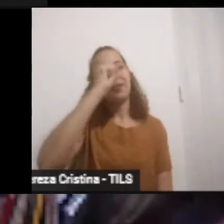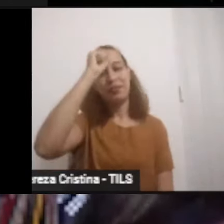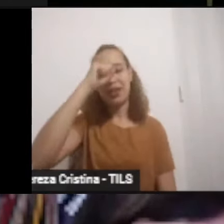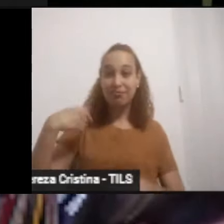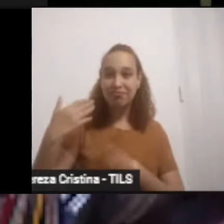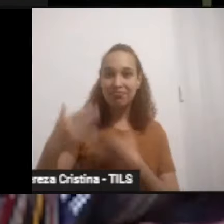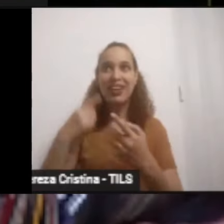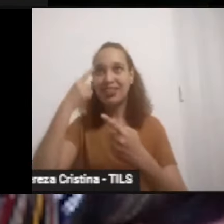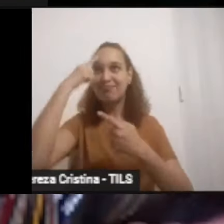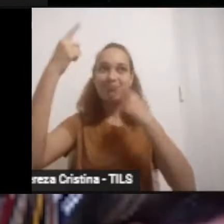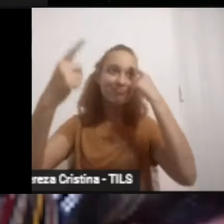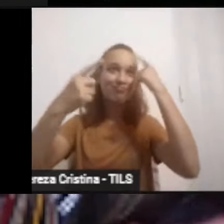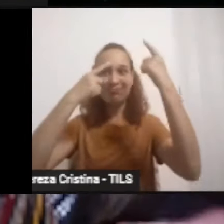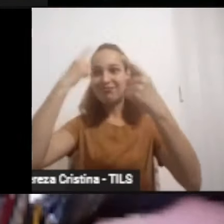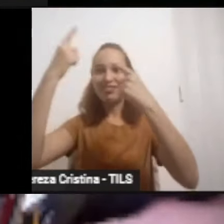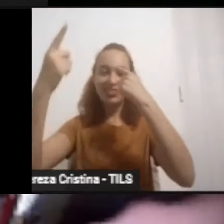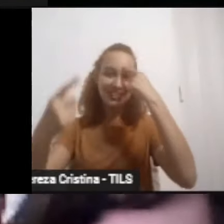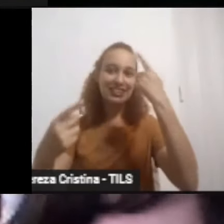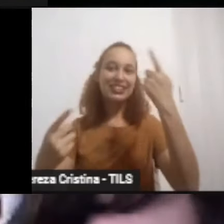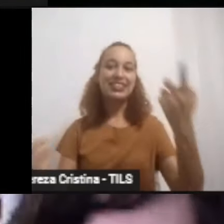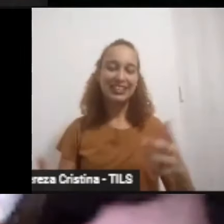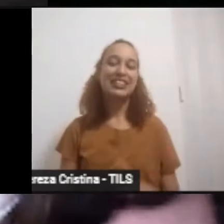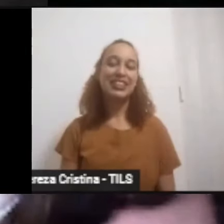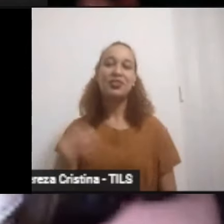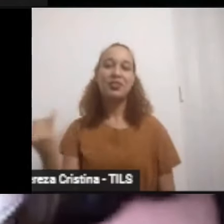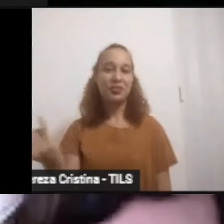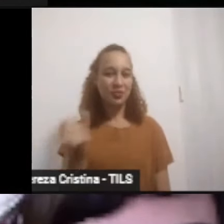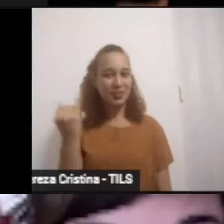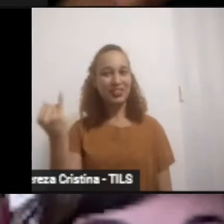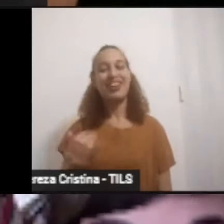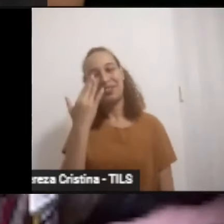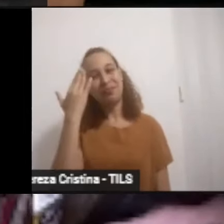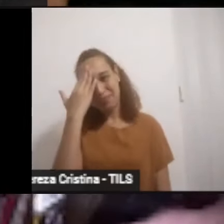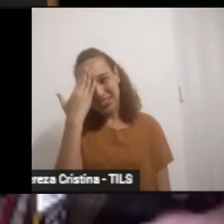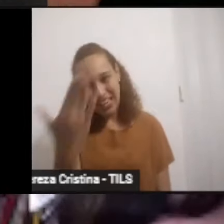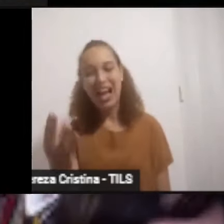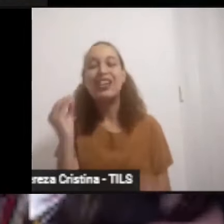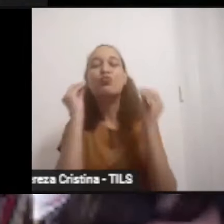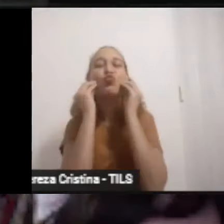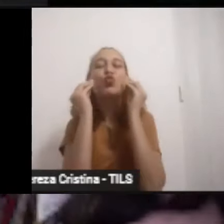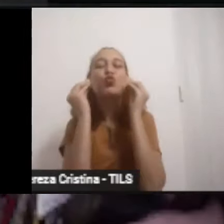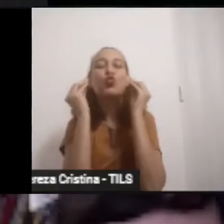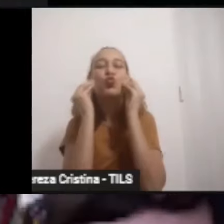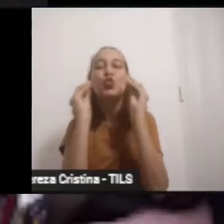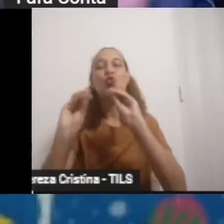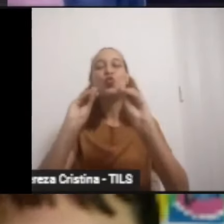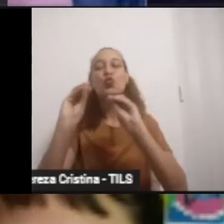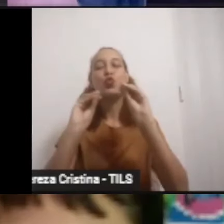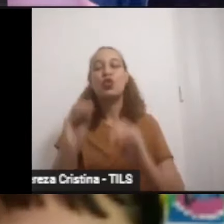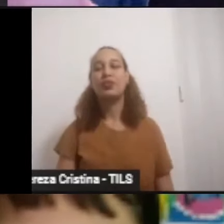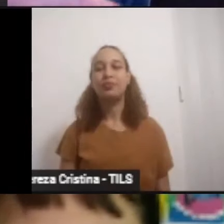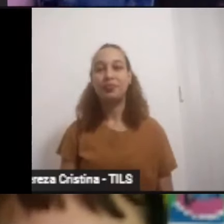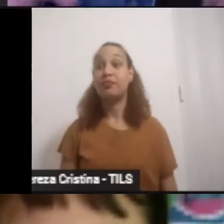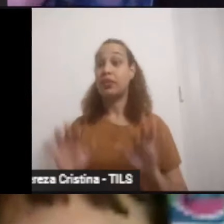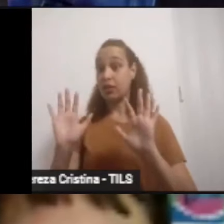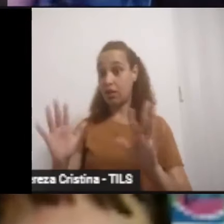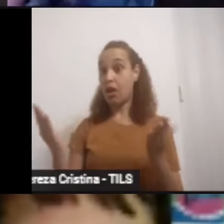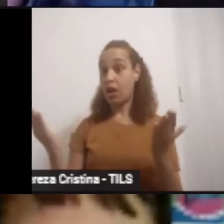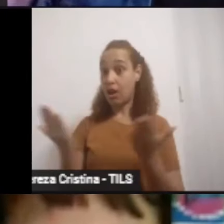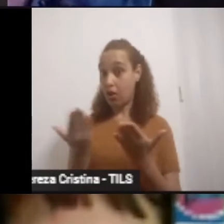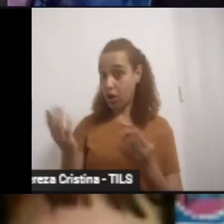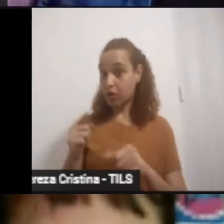criação dele. Valeu, gente. Beijão. Um beijo. Agora, gente, por questões técnicas,